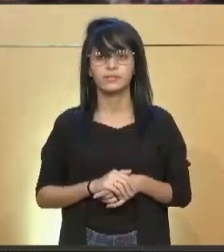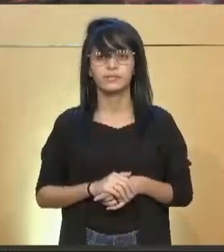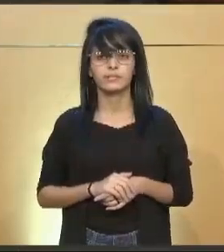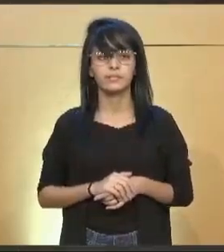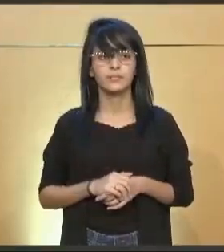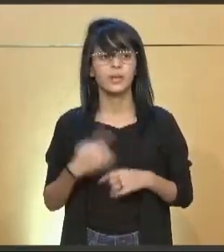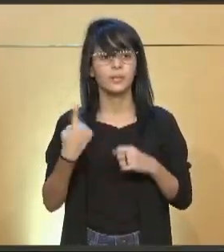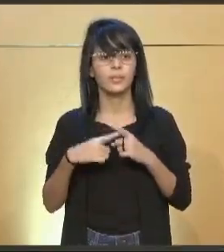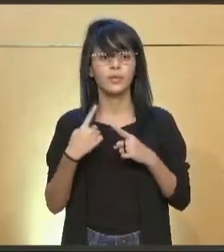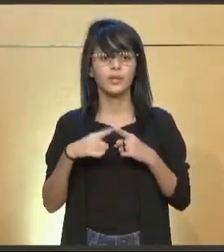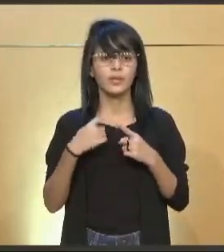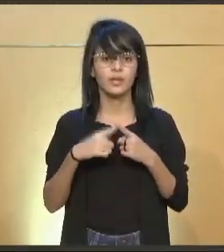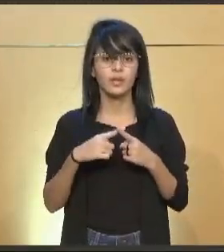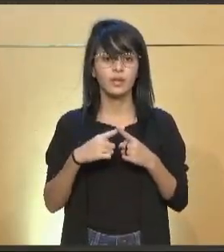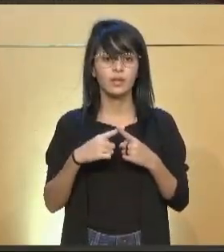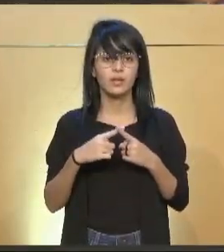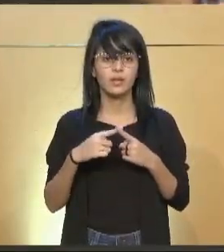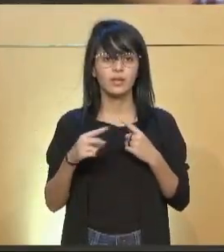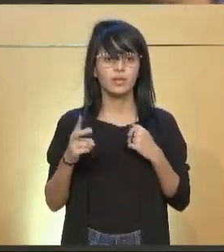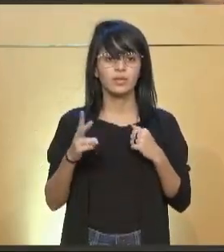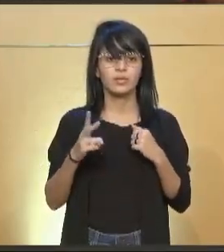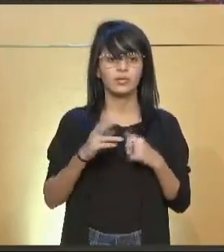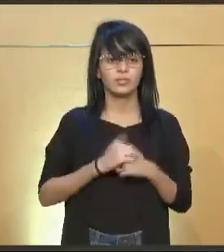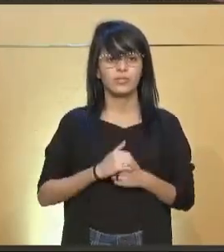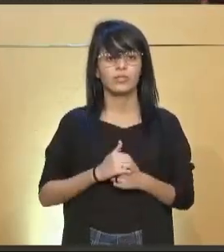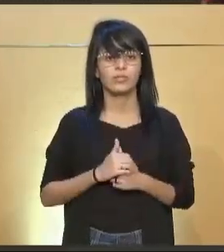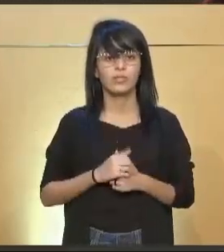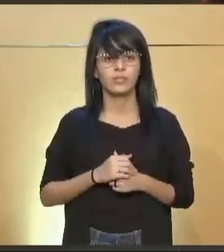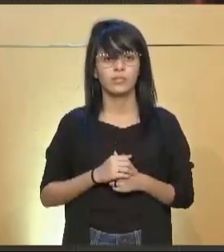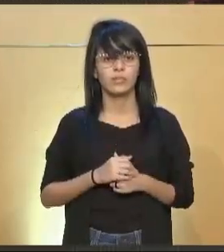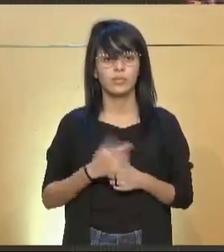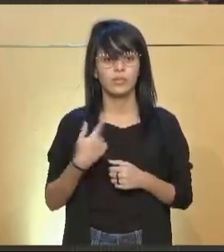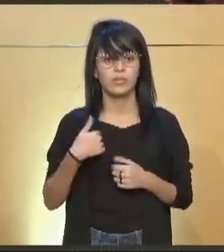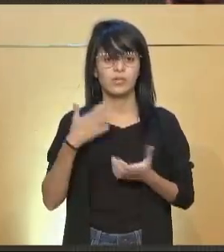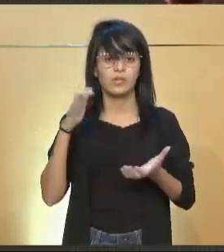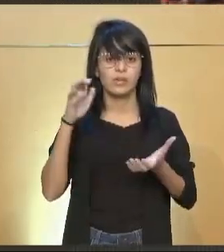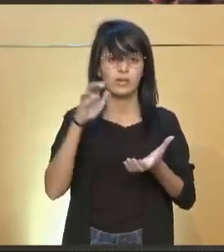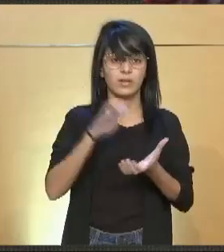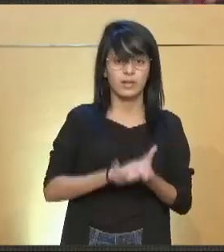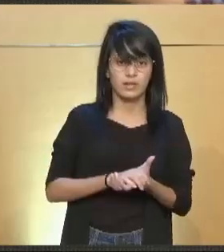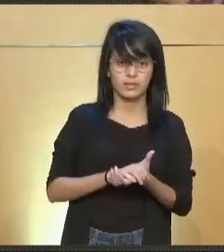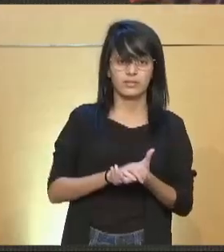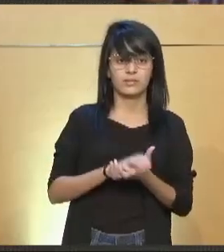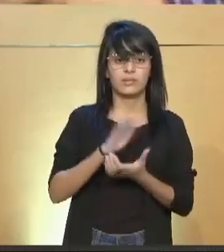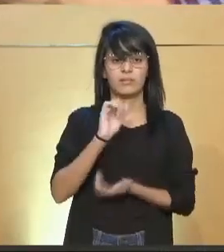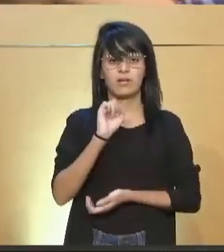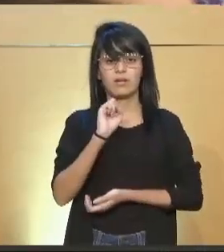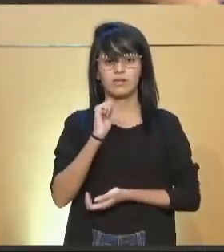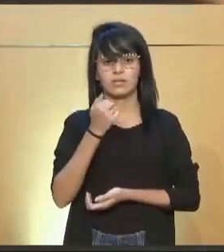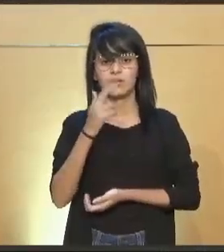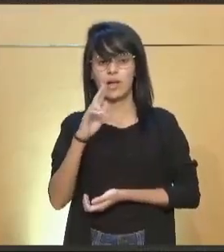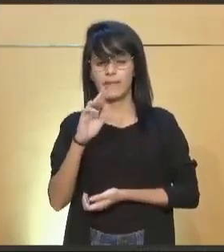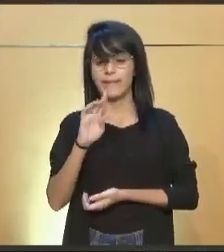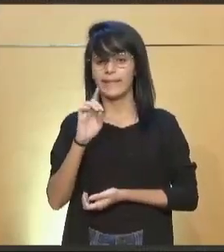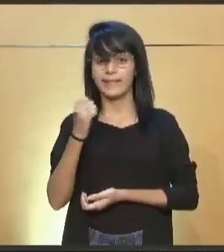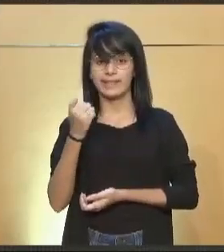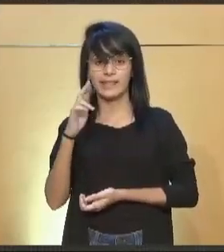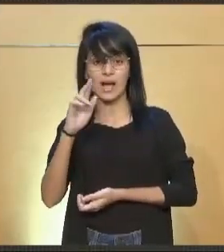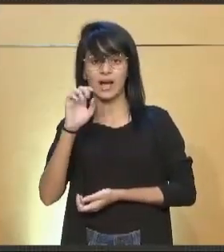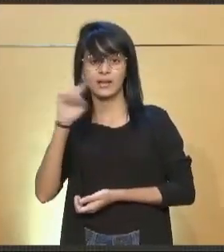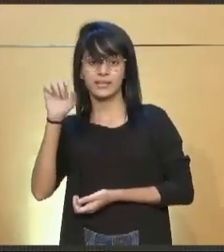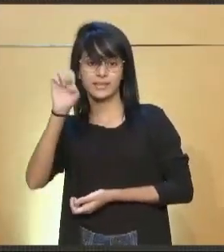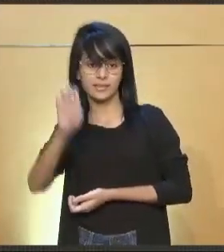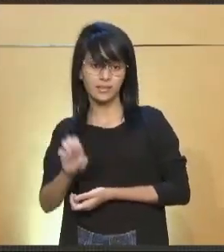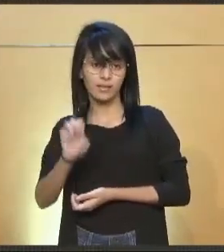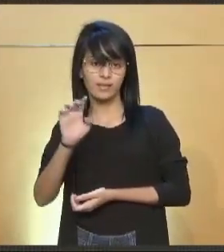um verbo no ativo e um verbo no passivo, ou seja, casar no ativo e dar em casamento no passivo. Ou seja,